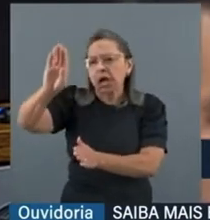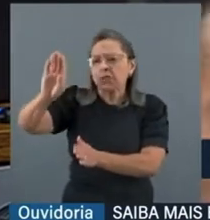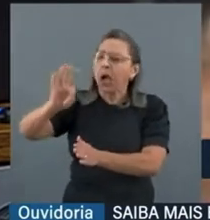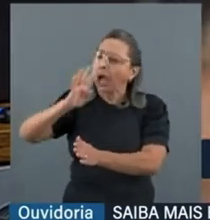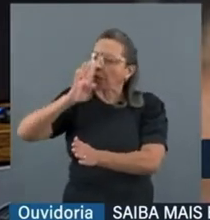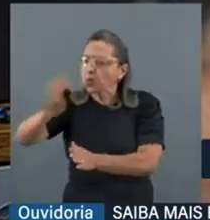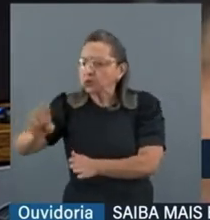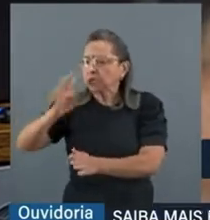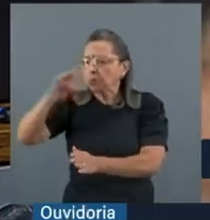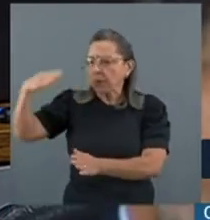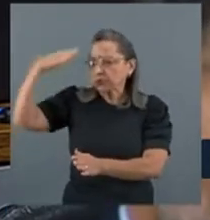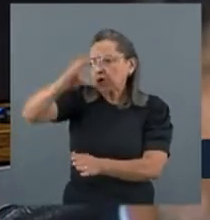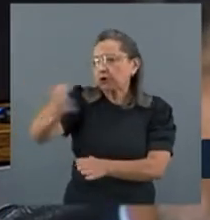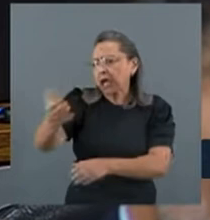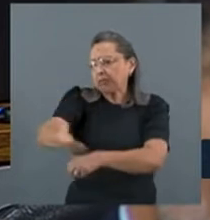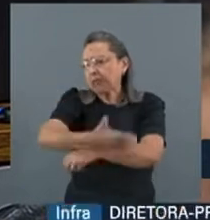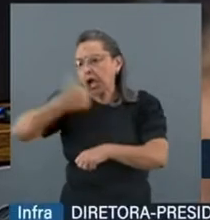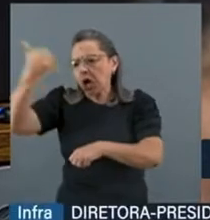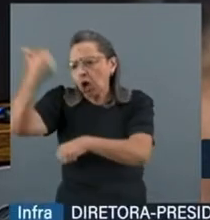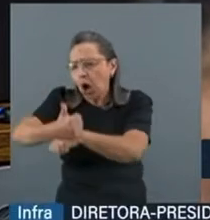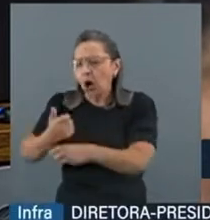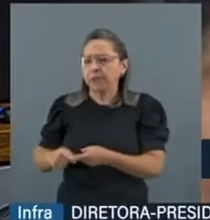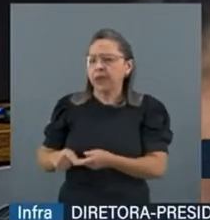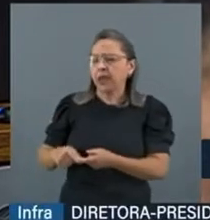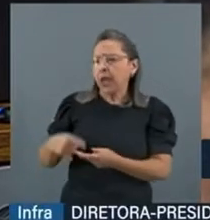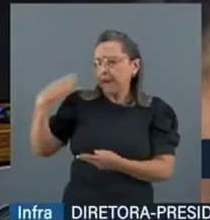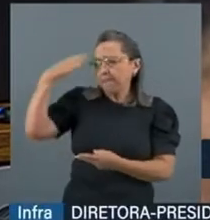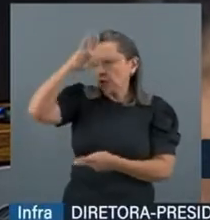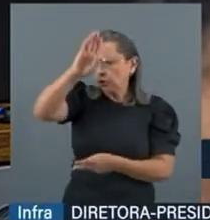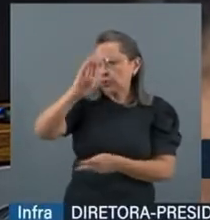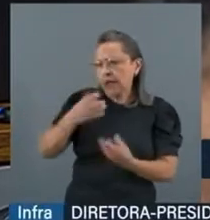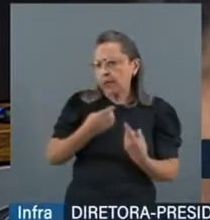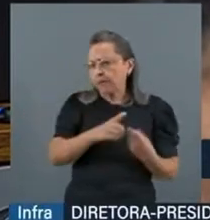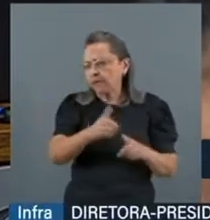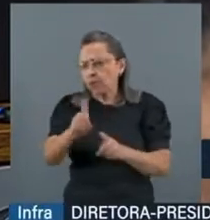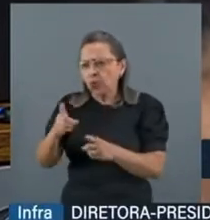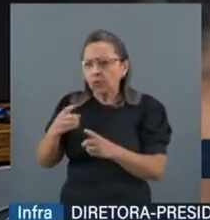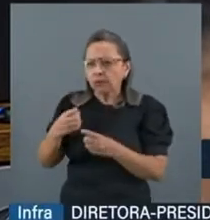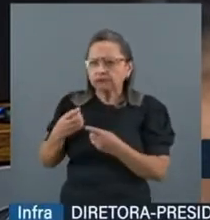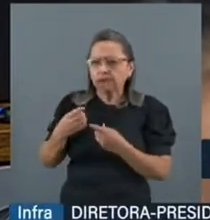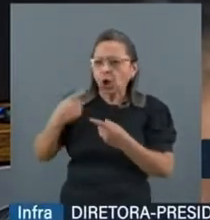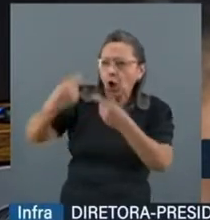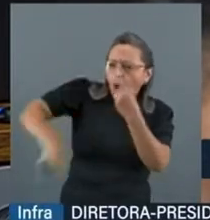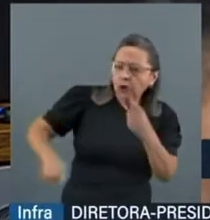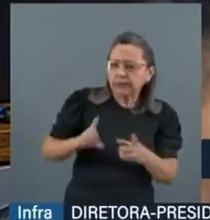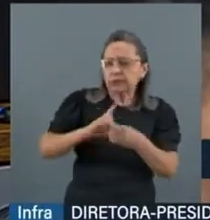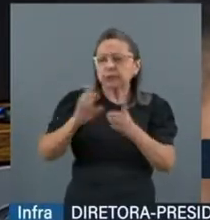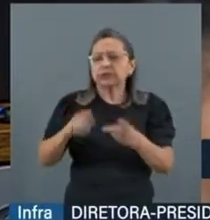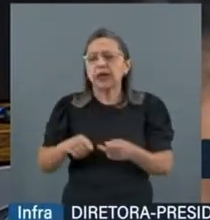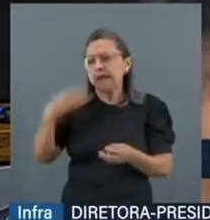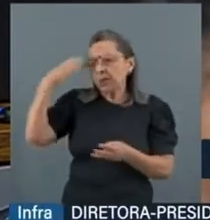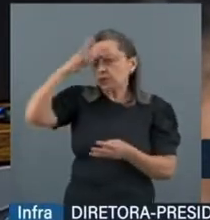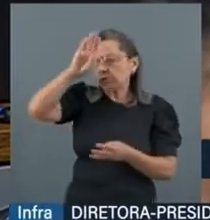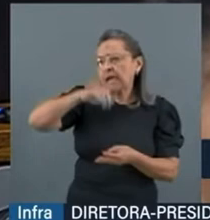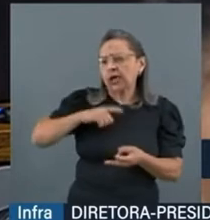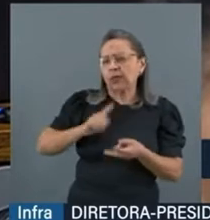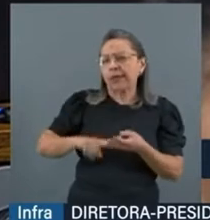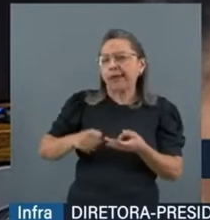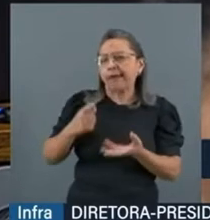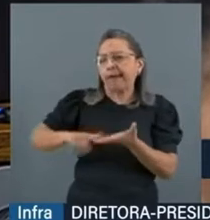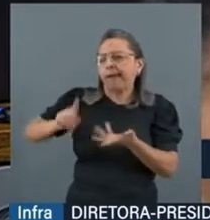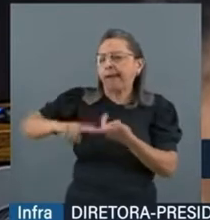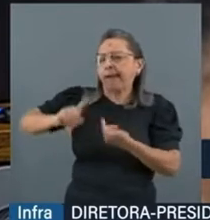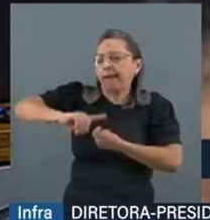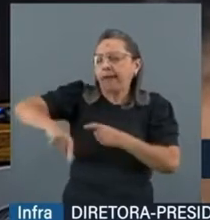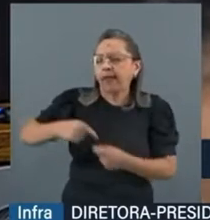de estado bolsonaro atentou contra a democracia bolsonaro é genocida bolsonaro é